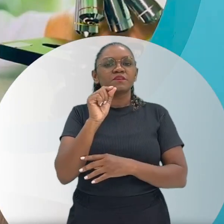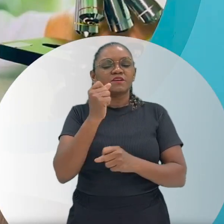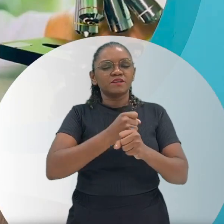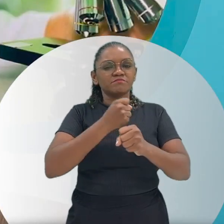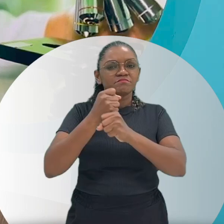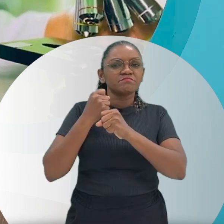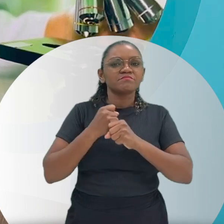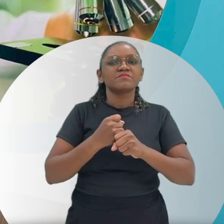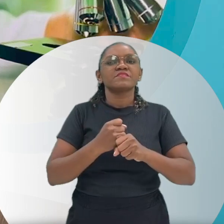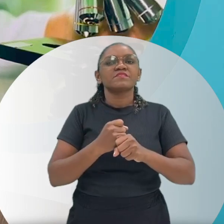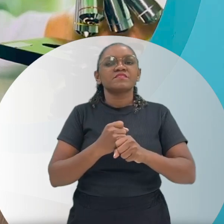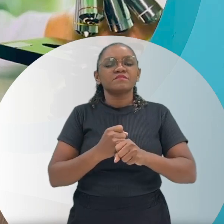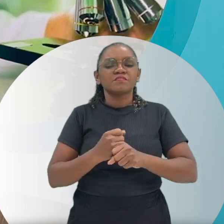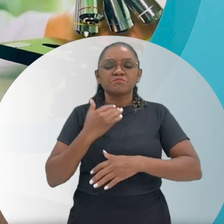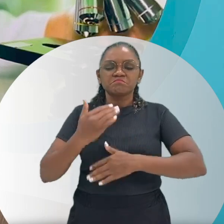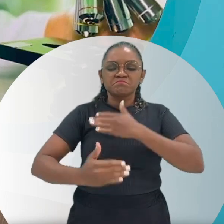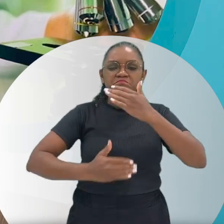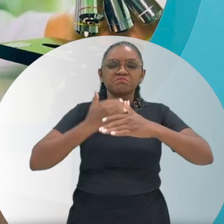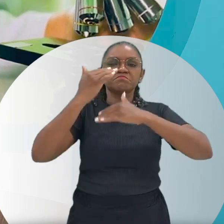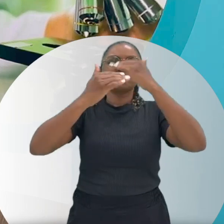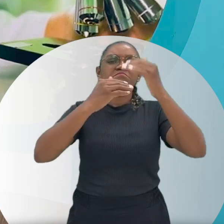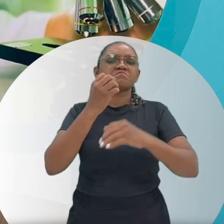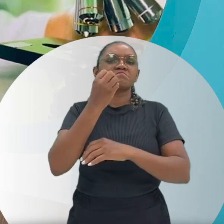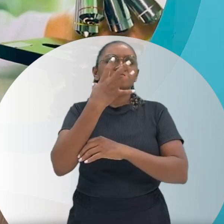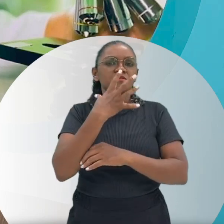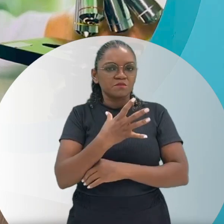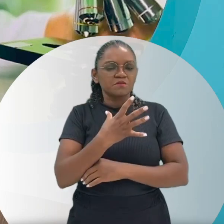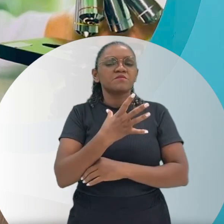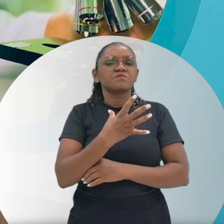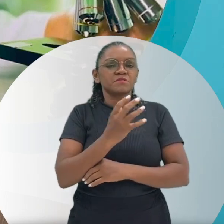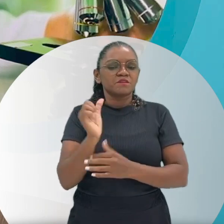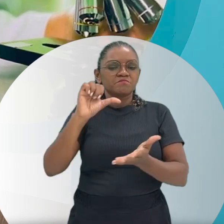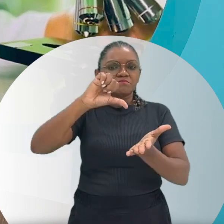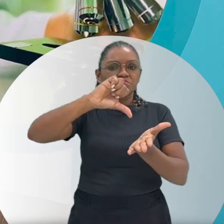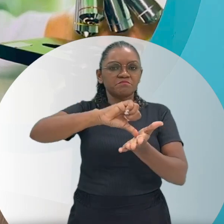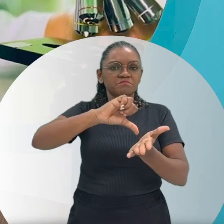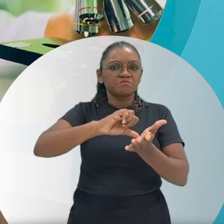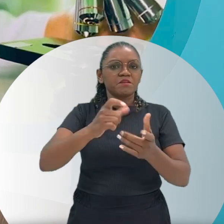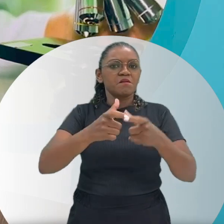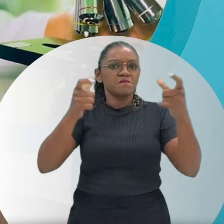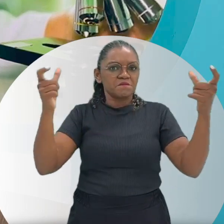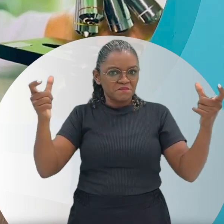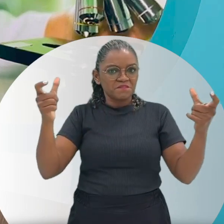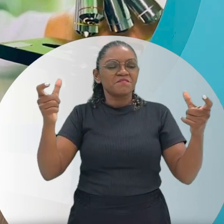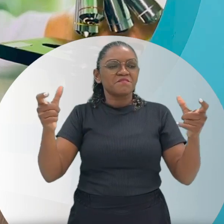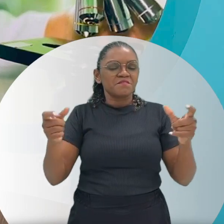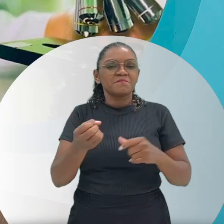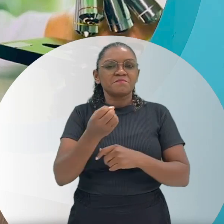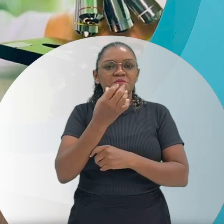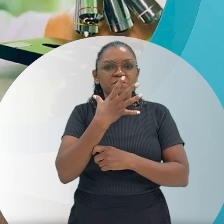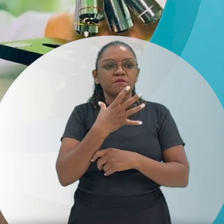e sim. tudo mais, né? Hoje a gente chega, é um dos maiores campi do Instituto Federal de Rondônia, né? Amplo, com